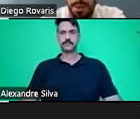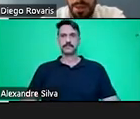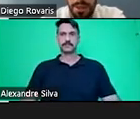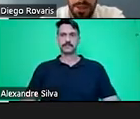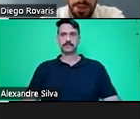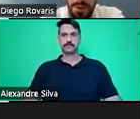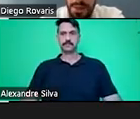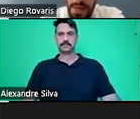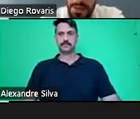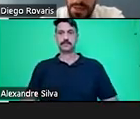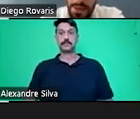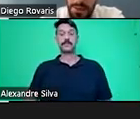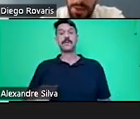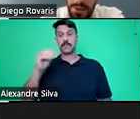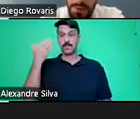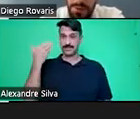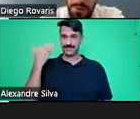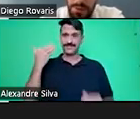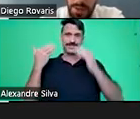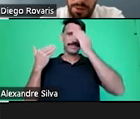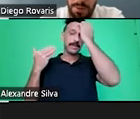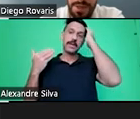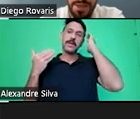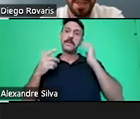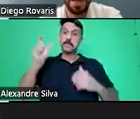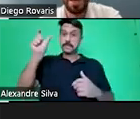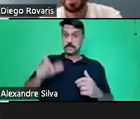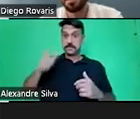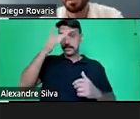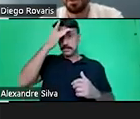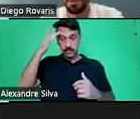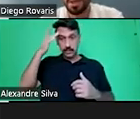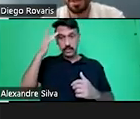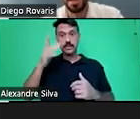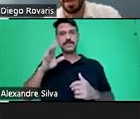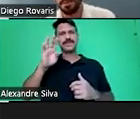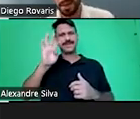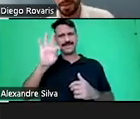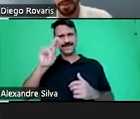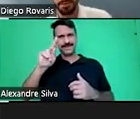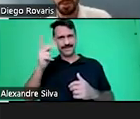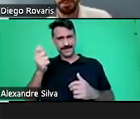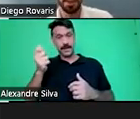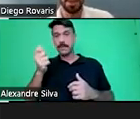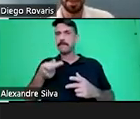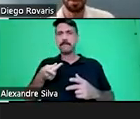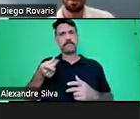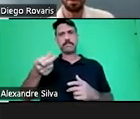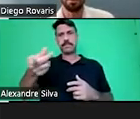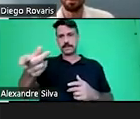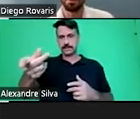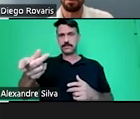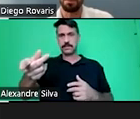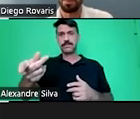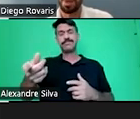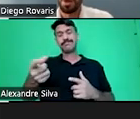tempo, a gente tinha uma ideia de que o indivíduo, uma vez TDAH na vida adulta, TDAH para sempre. Porque, como